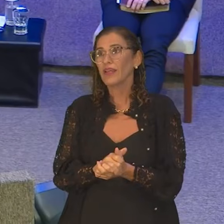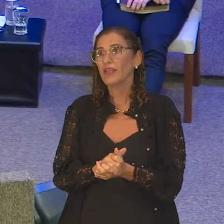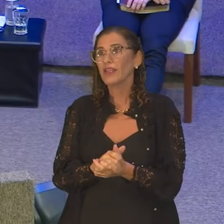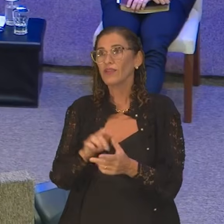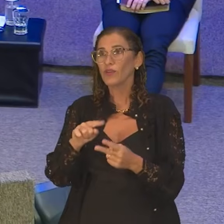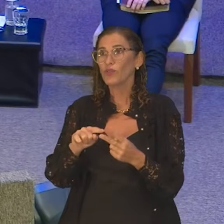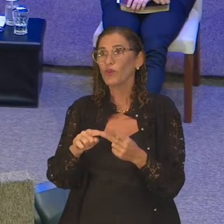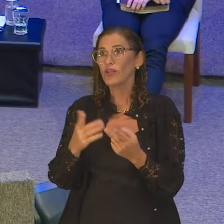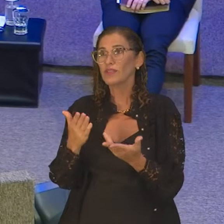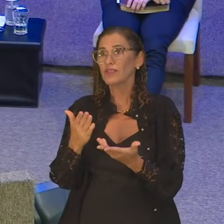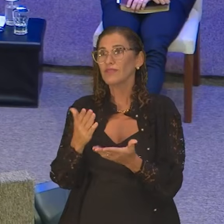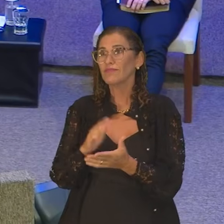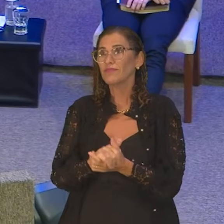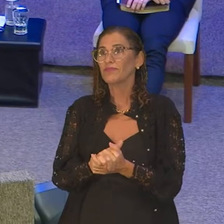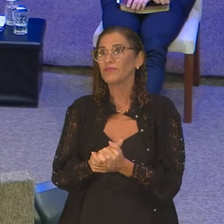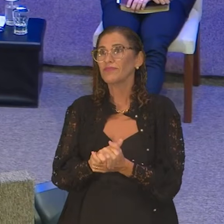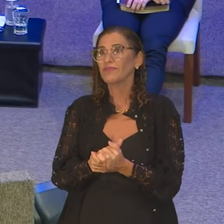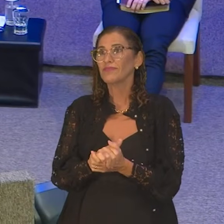né?